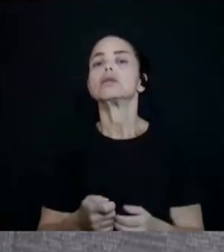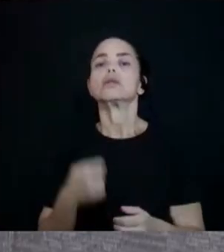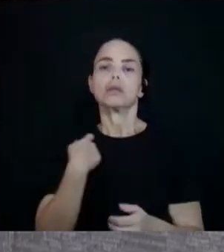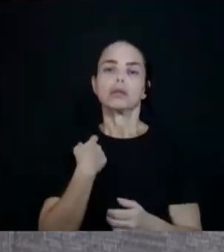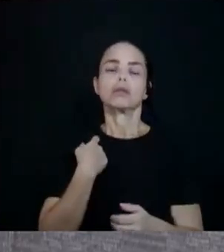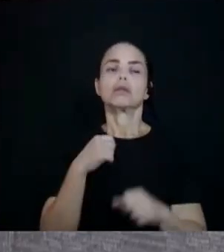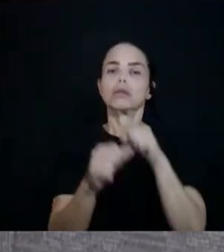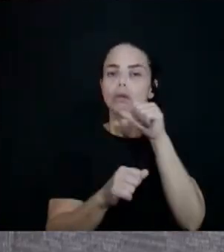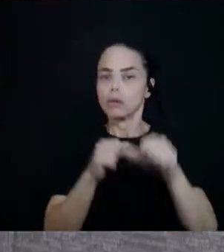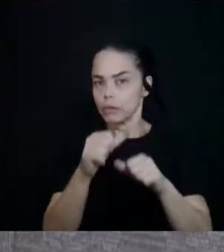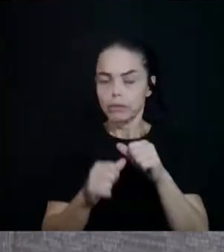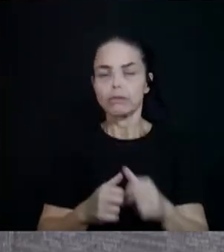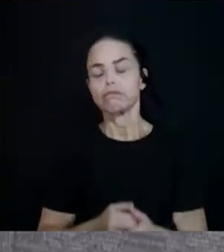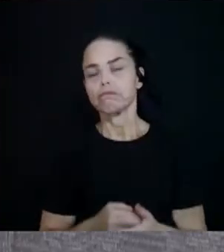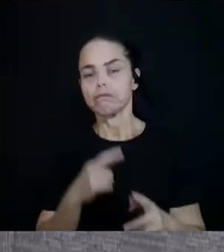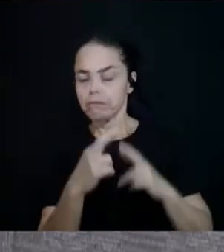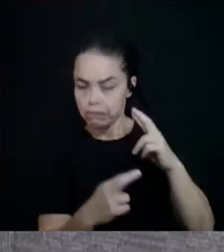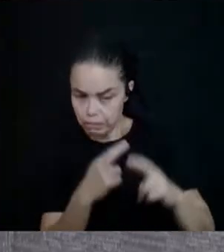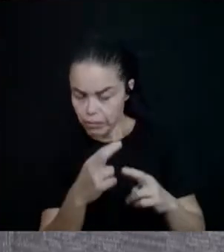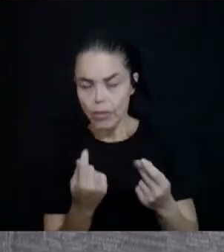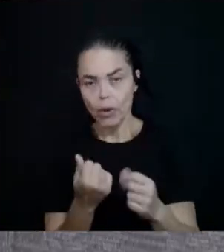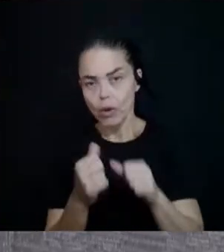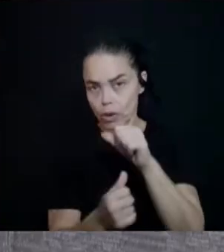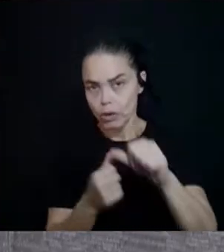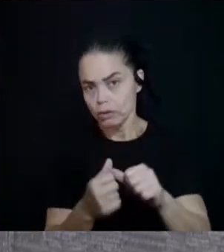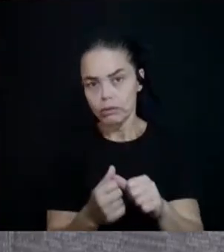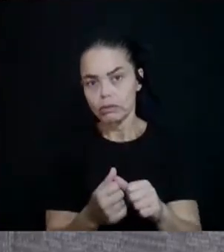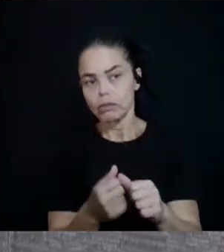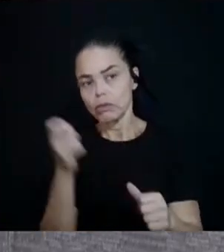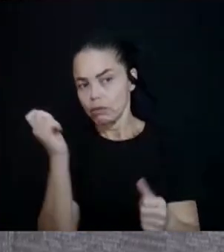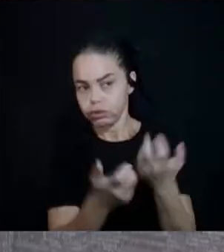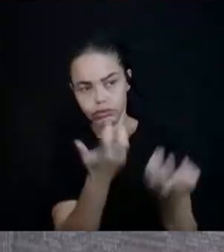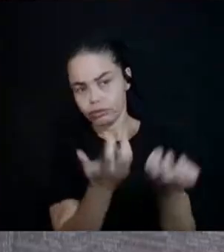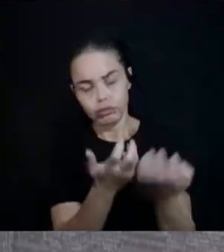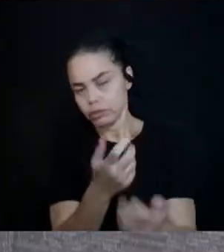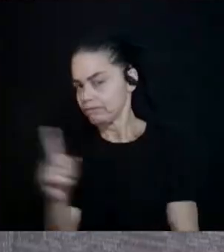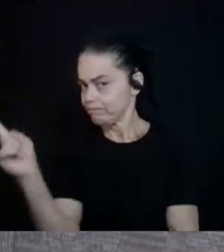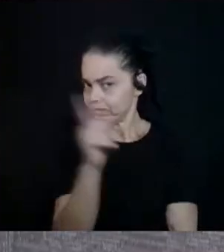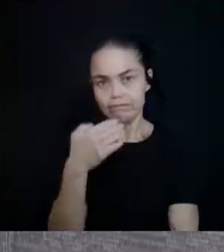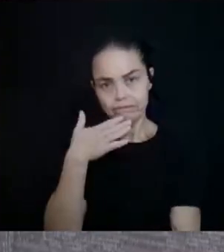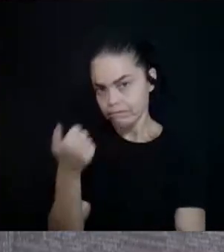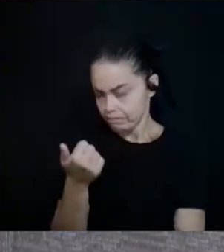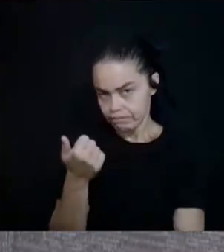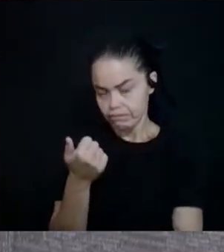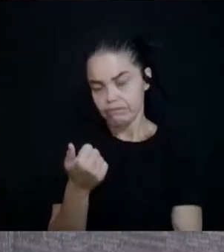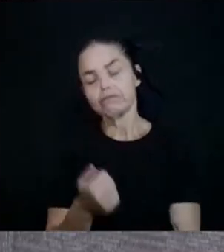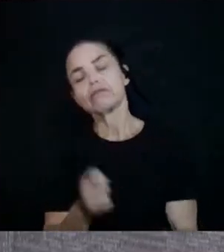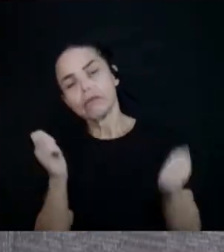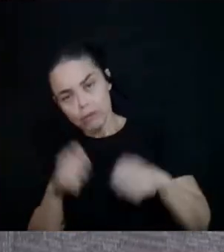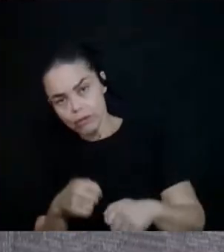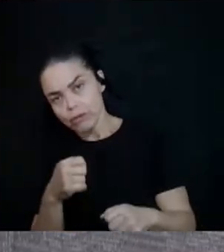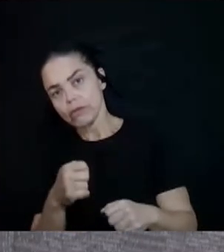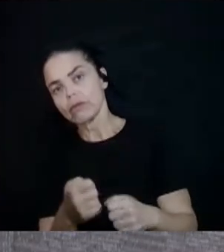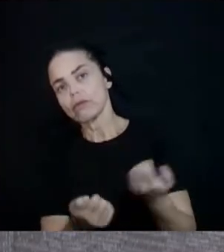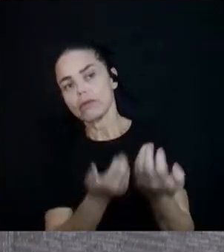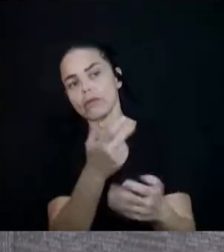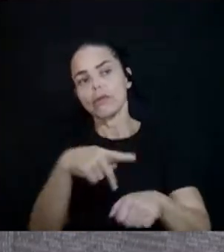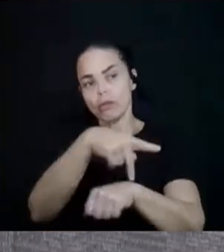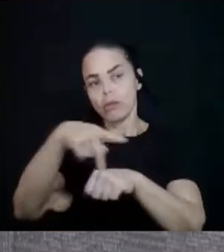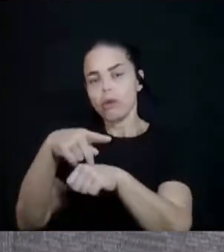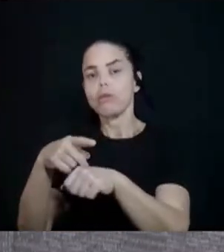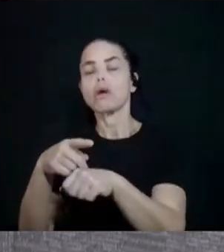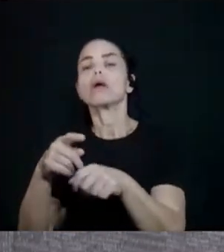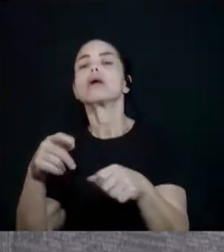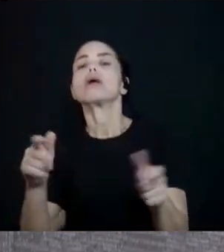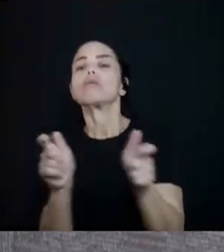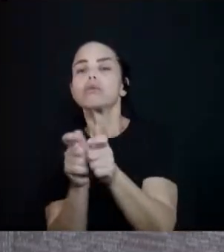transformada. E incineração não é a melhor solução, né? Pode ser uma boa solução para países que utilizam os incineradores